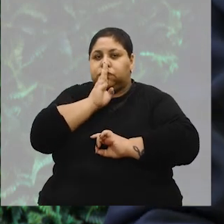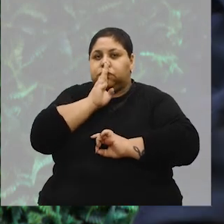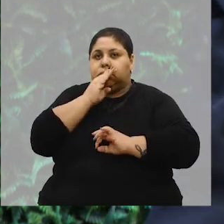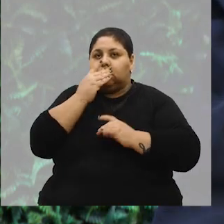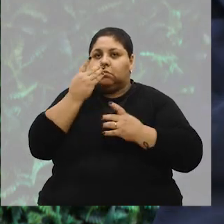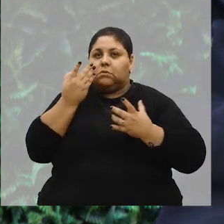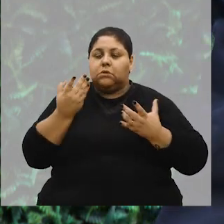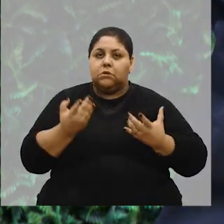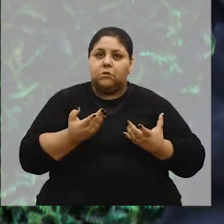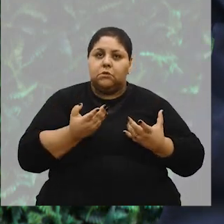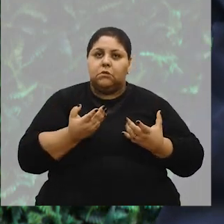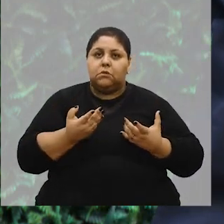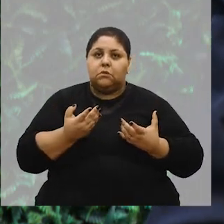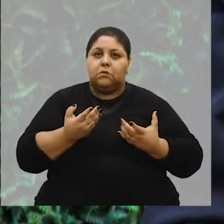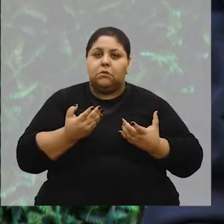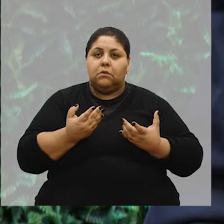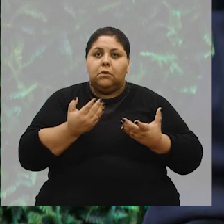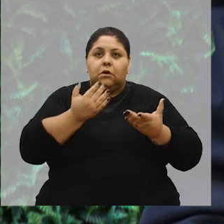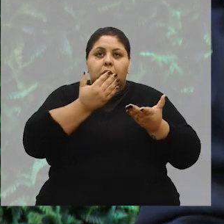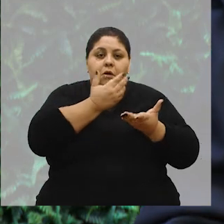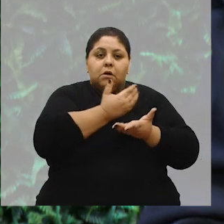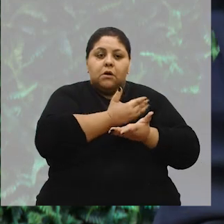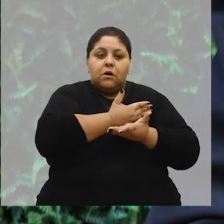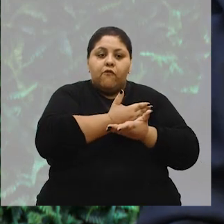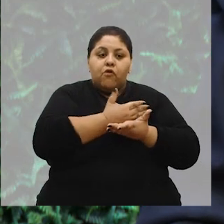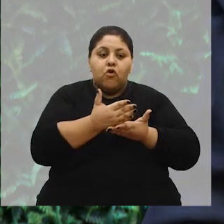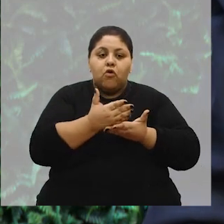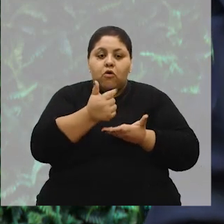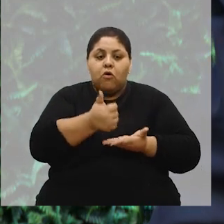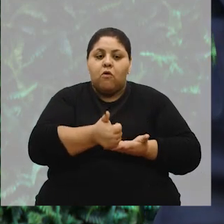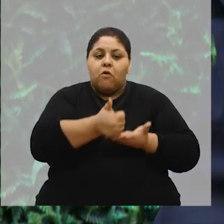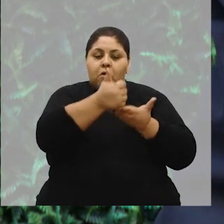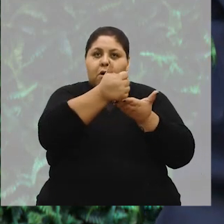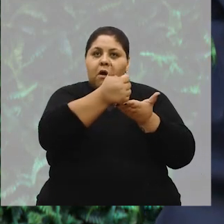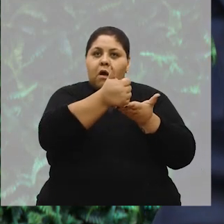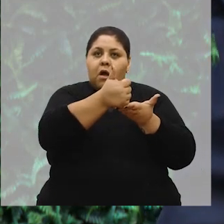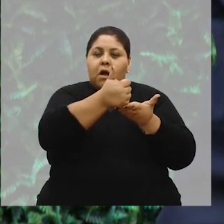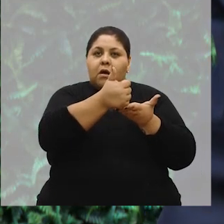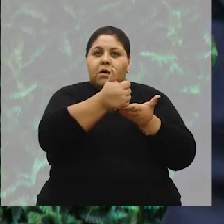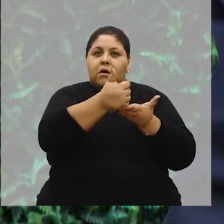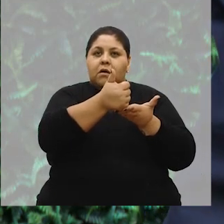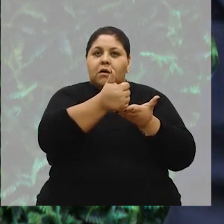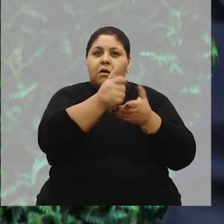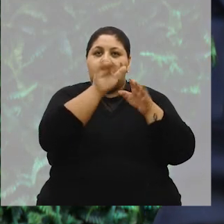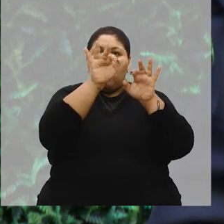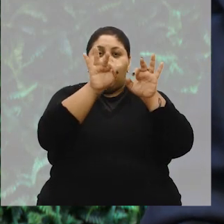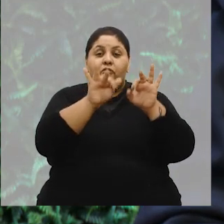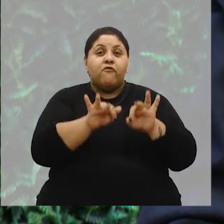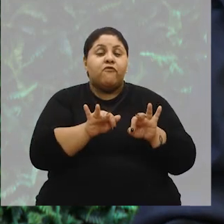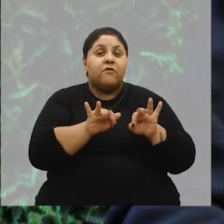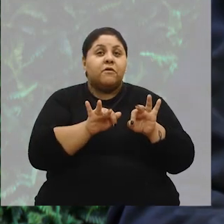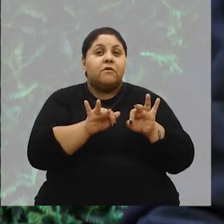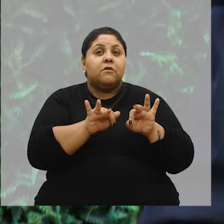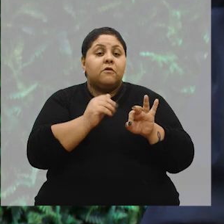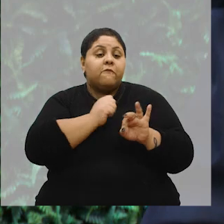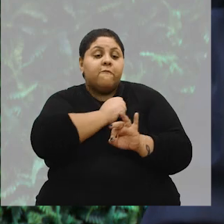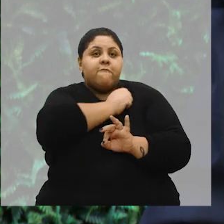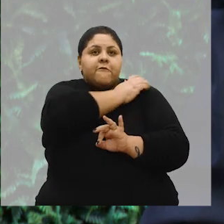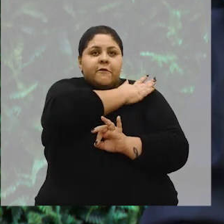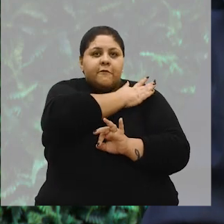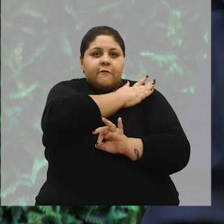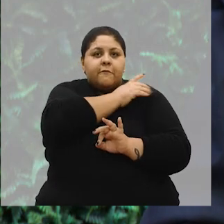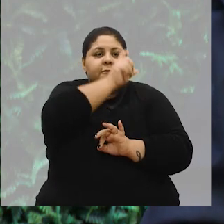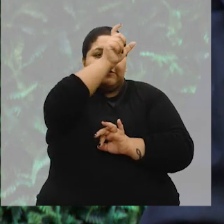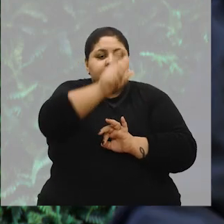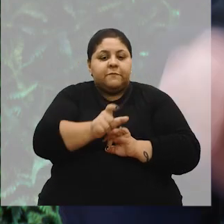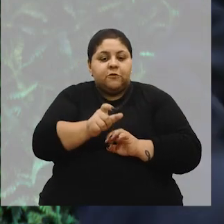foi o start para dar apoio e sustentação ao fim do regime, aqueles que